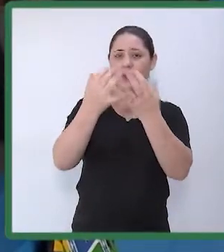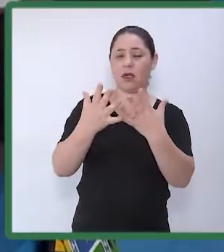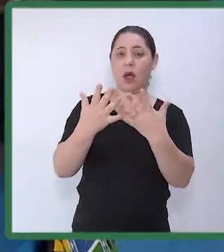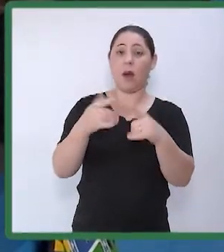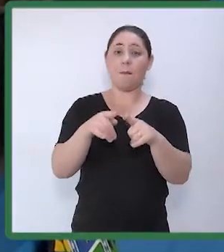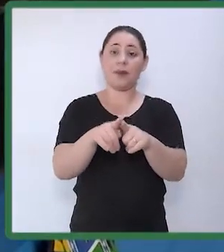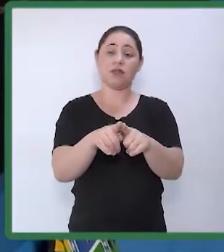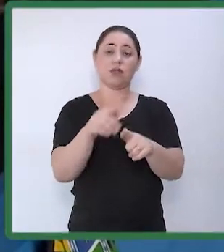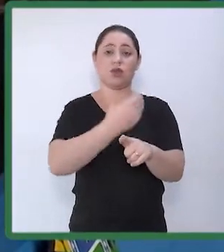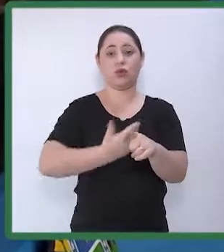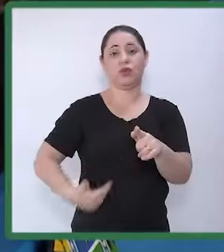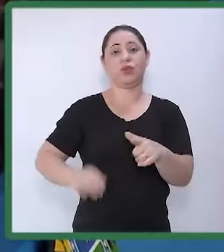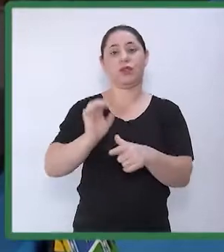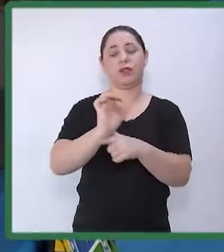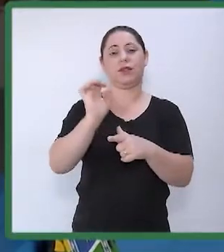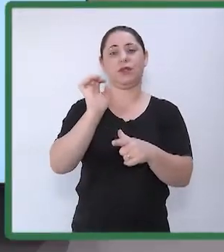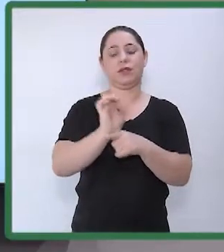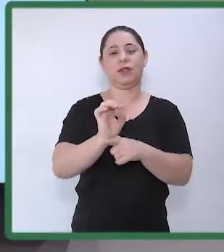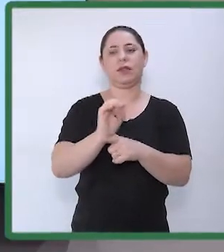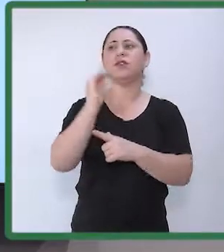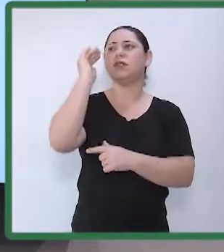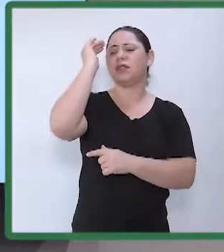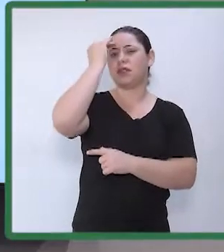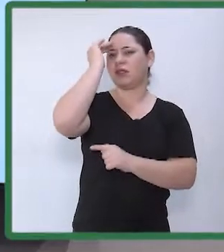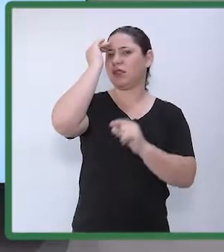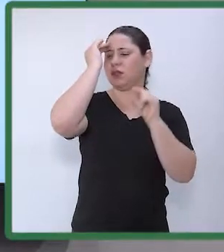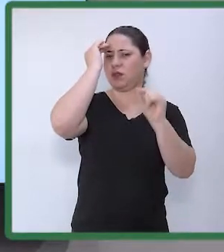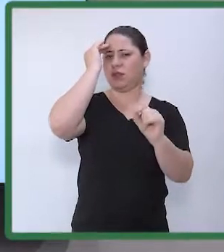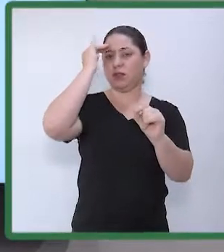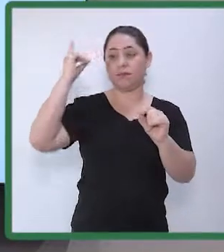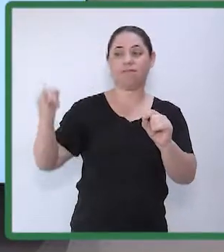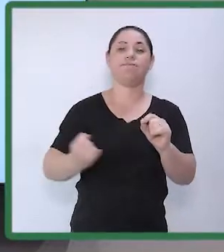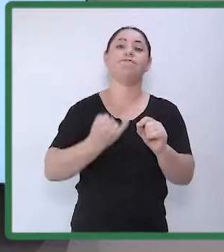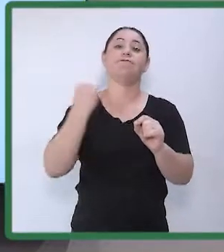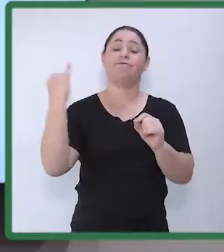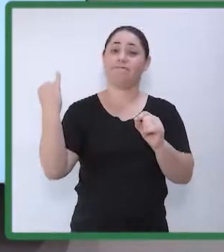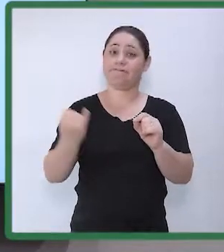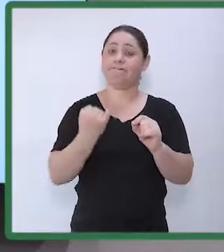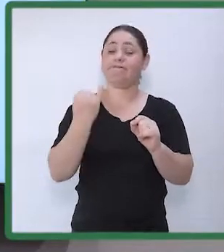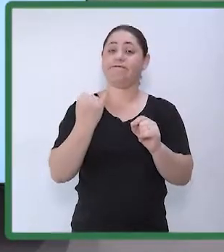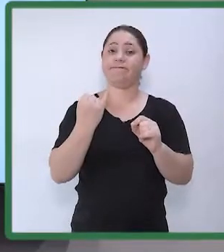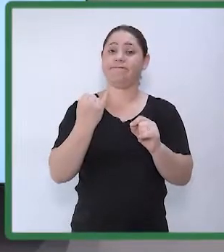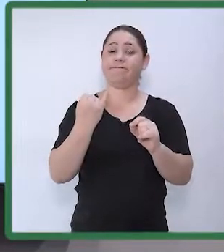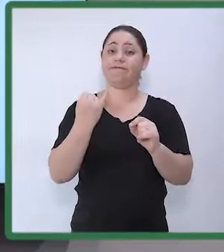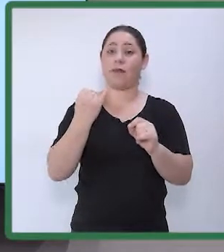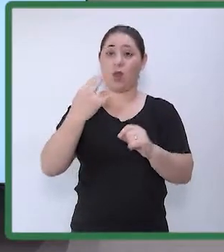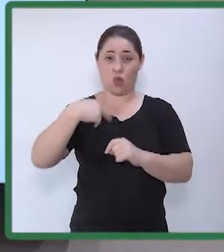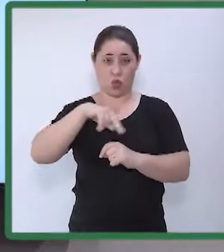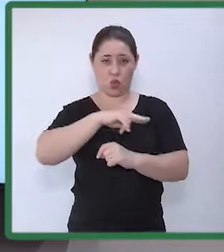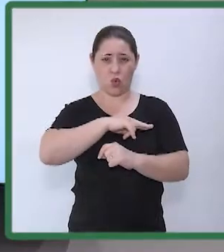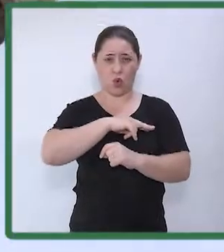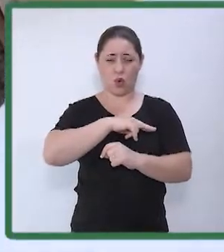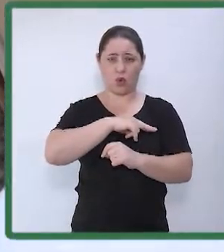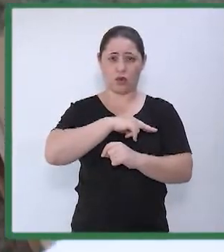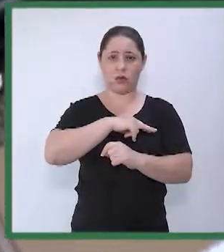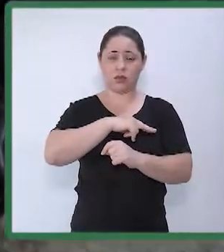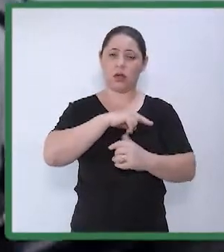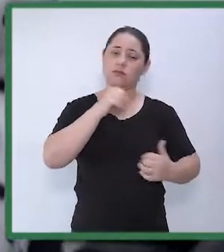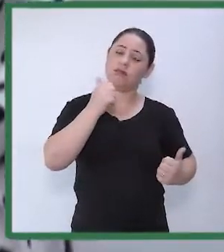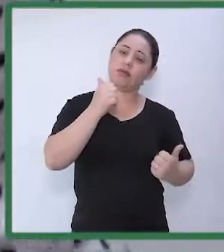tem sido uma parceira do governo do Estado, entendendo a importância de nós